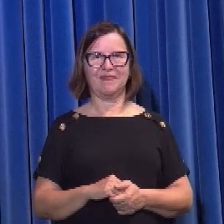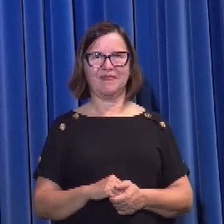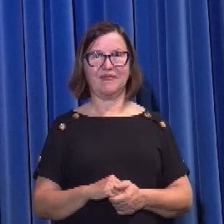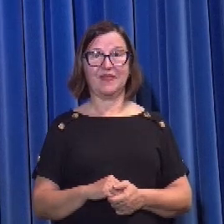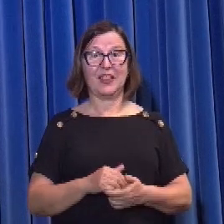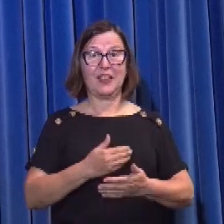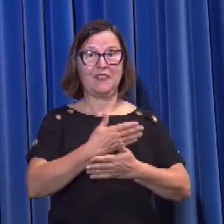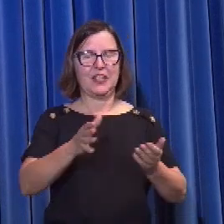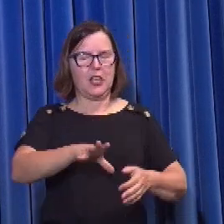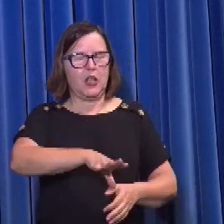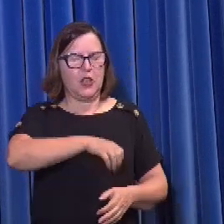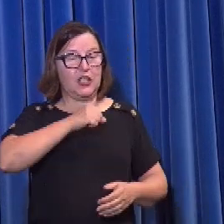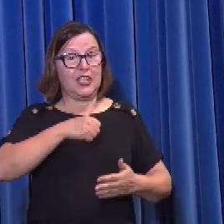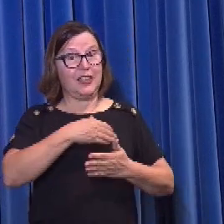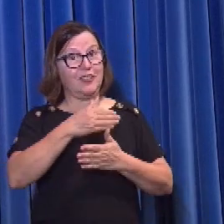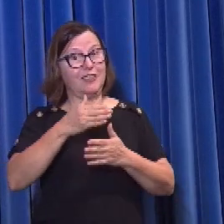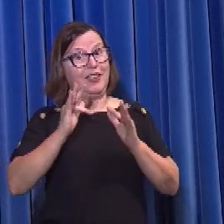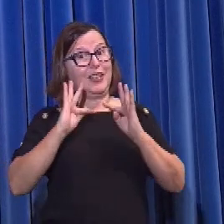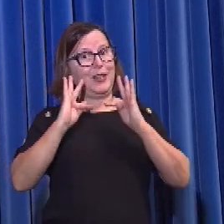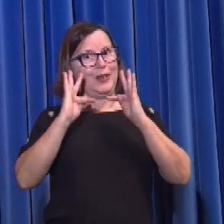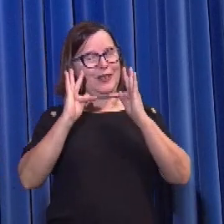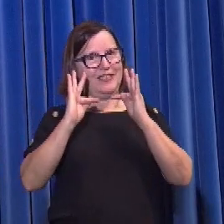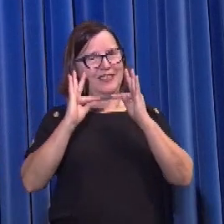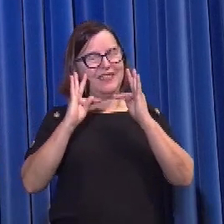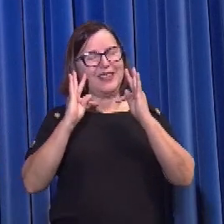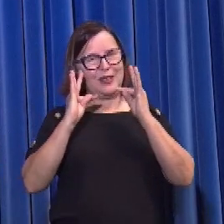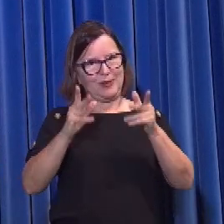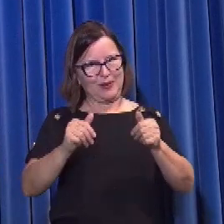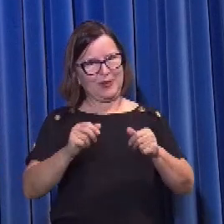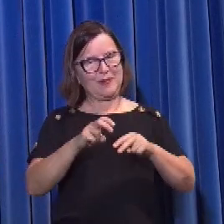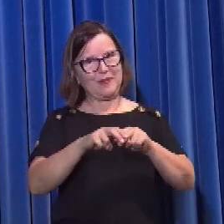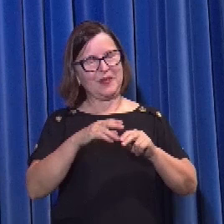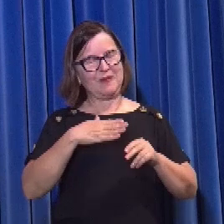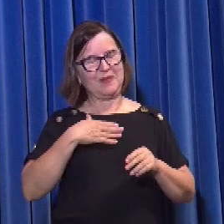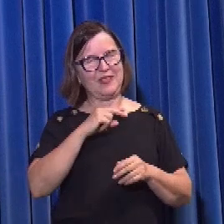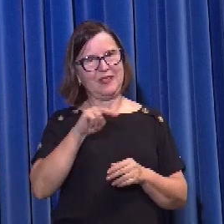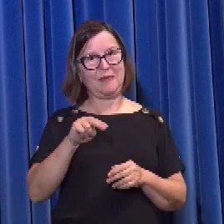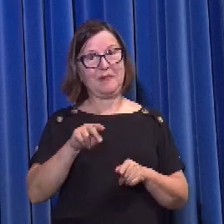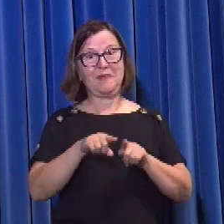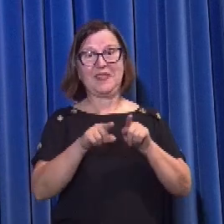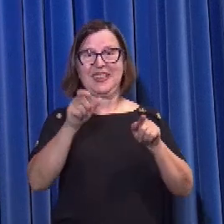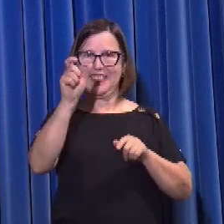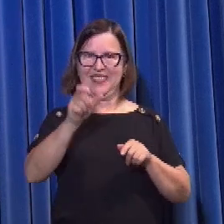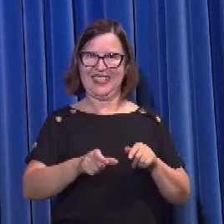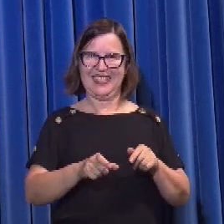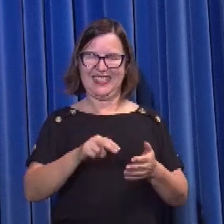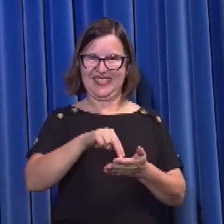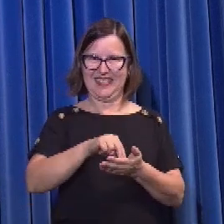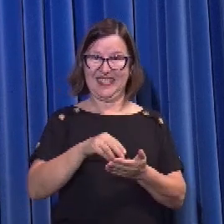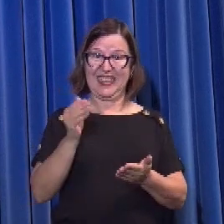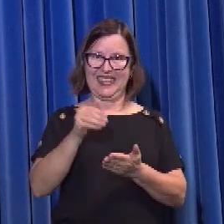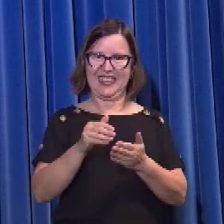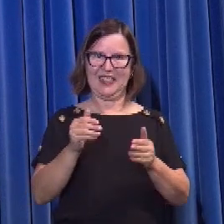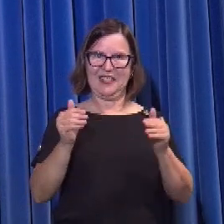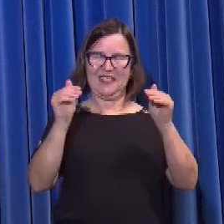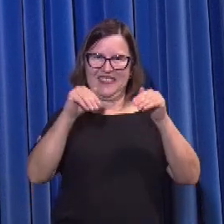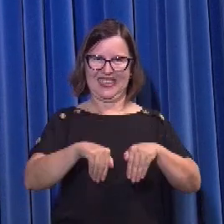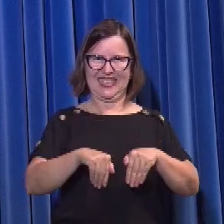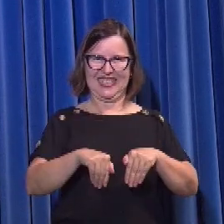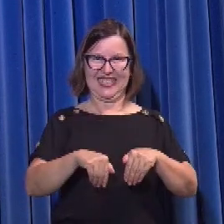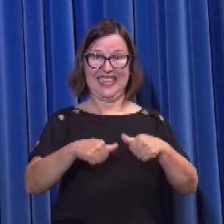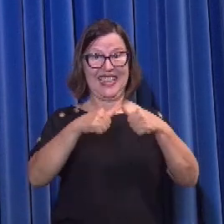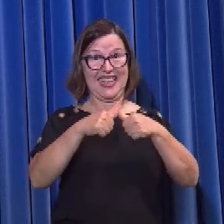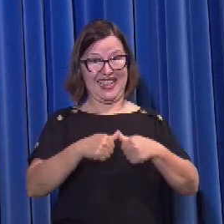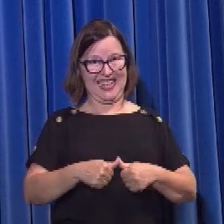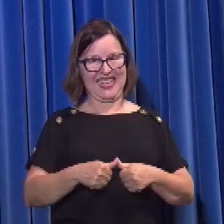Sereis odiados de todos por causa do meu nome. Aquele, porém, que perseverar até o fim, esse